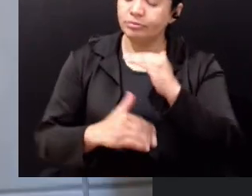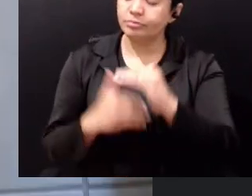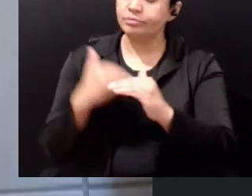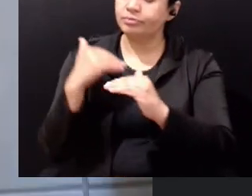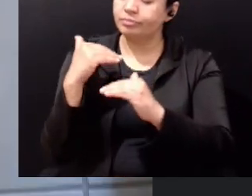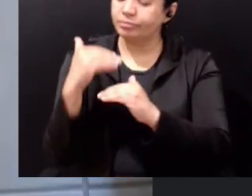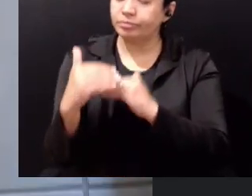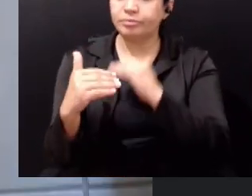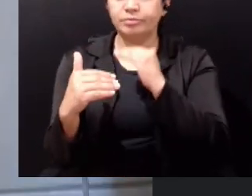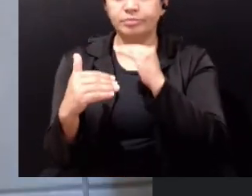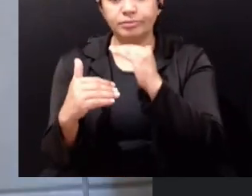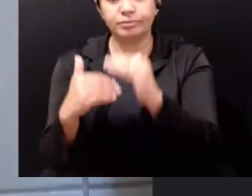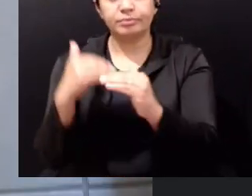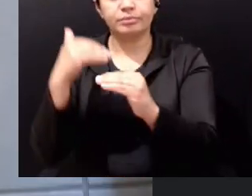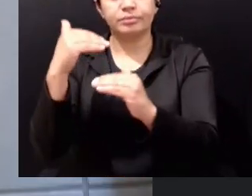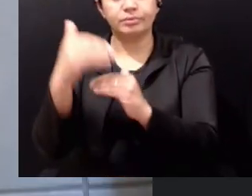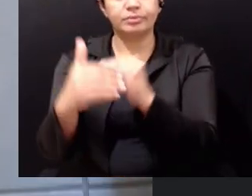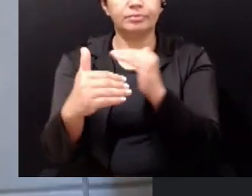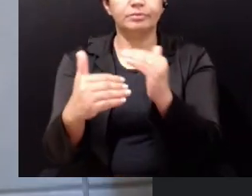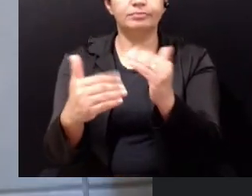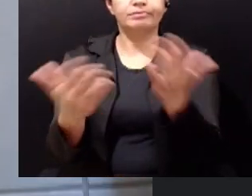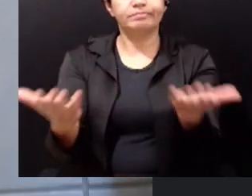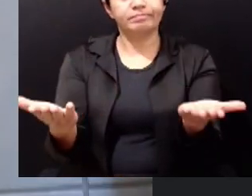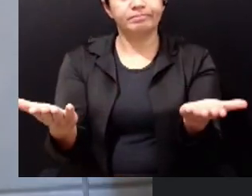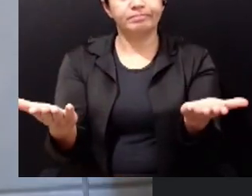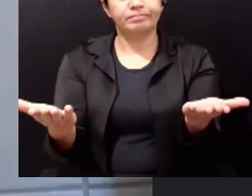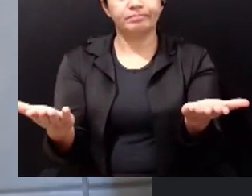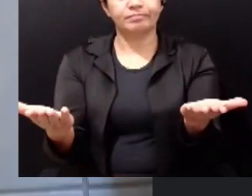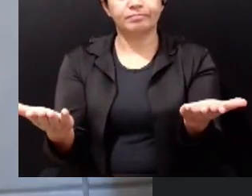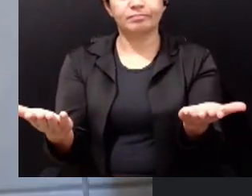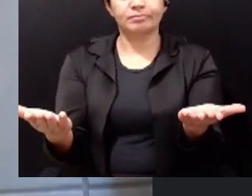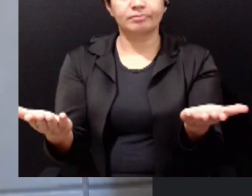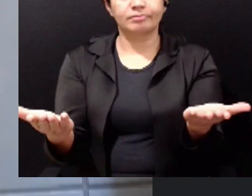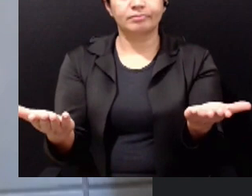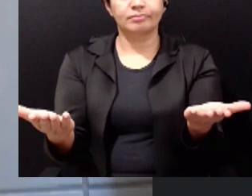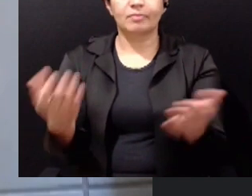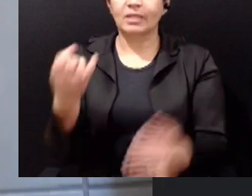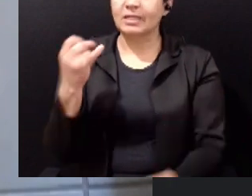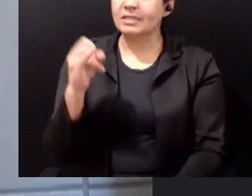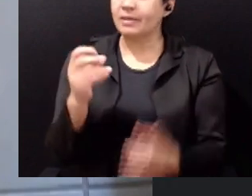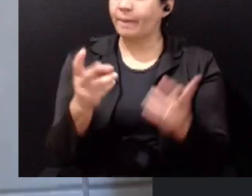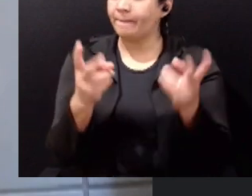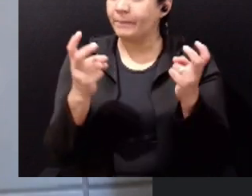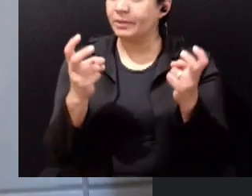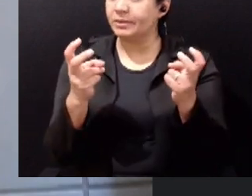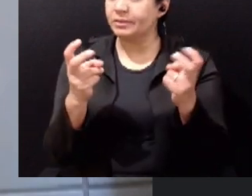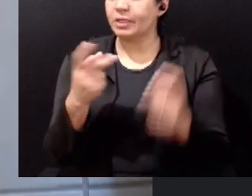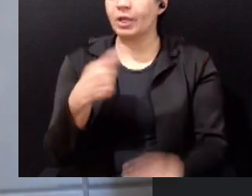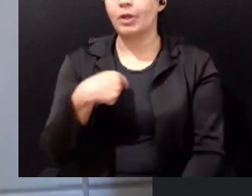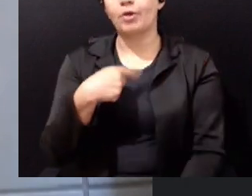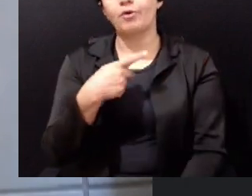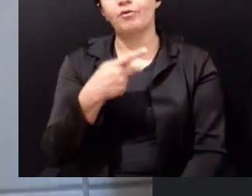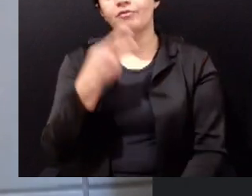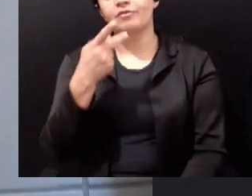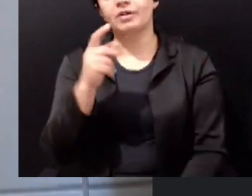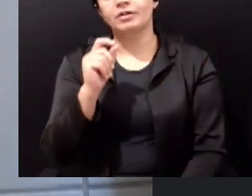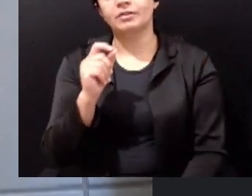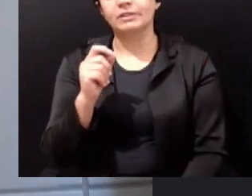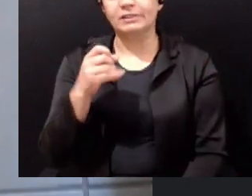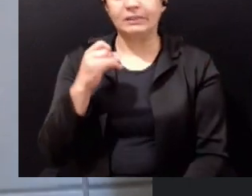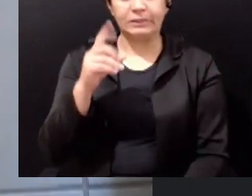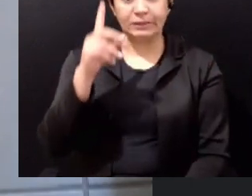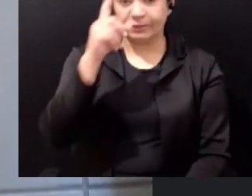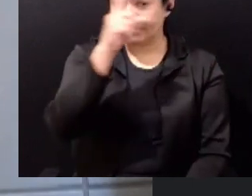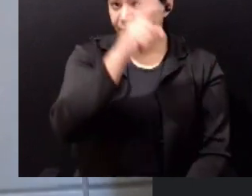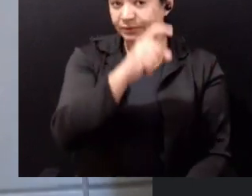ali o tempo. E se perceber, e também eu falo assim, se perceber que tá difícil assim também,